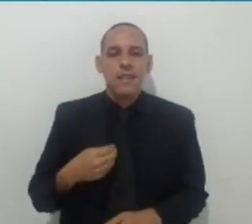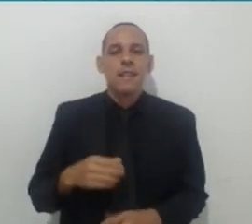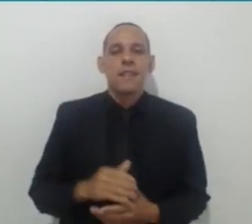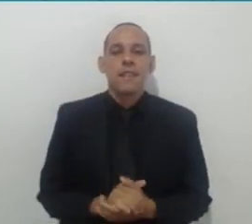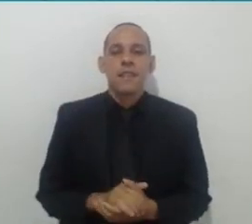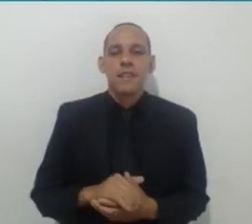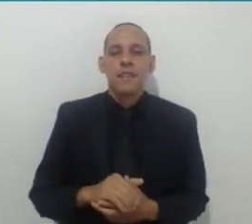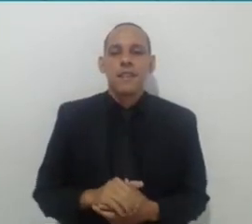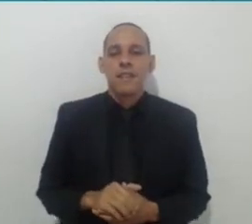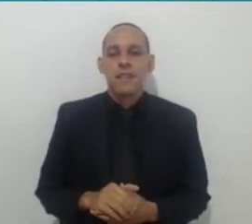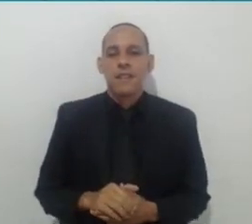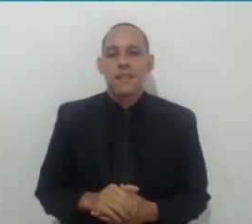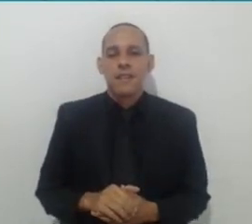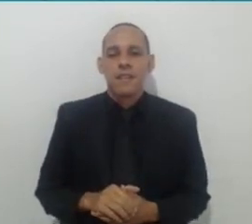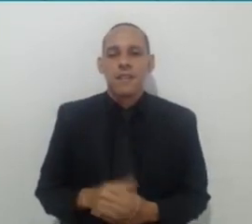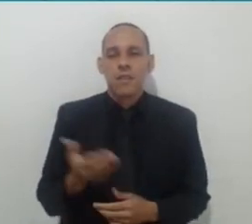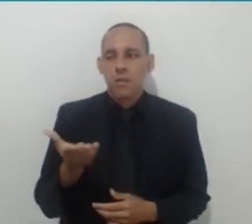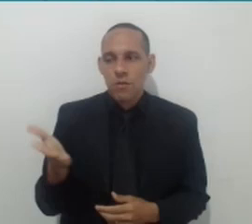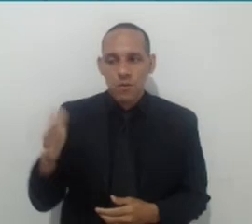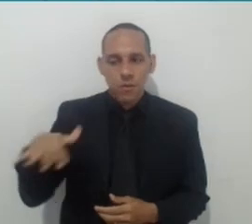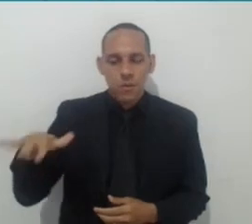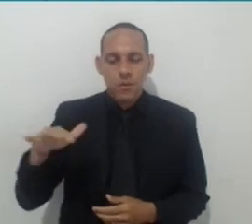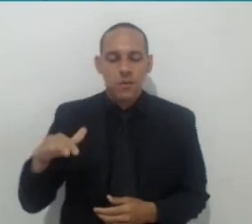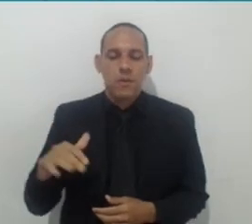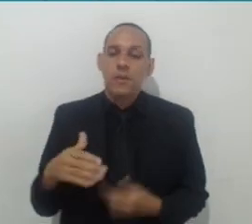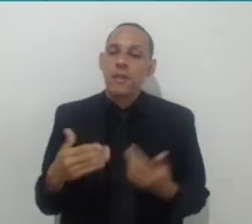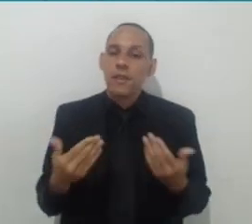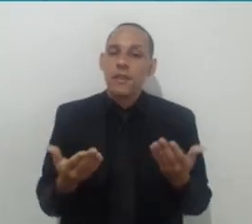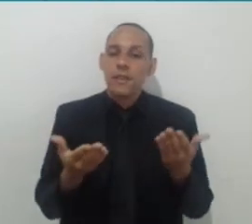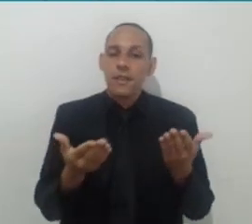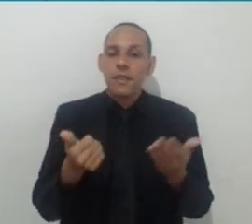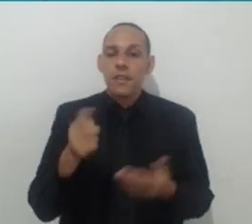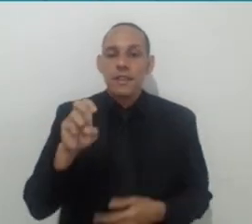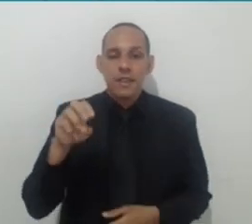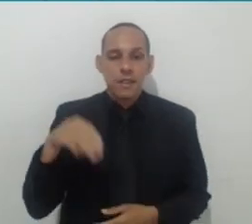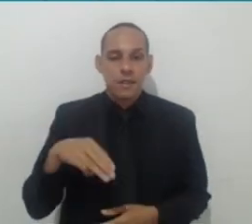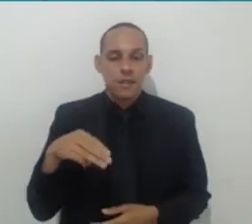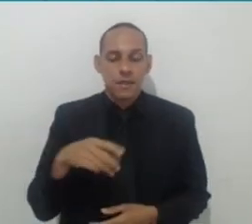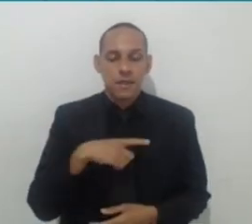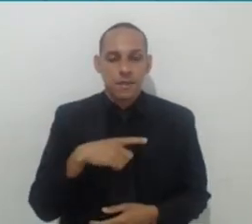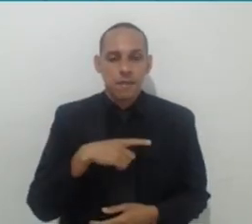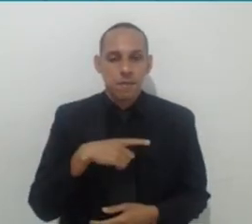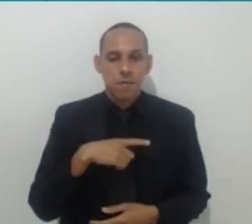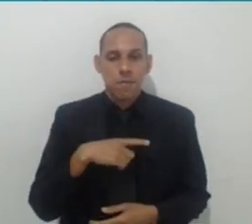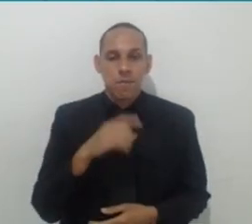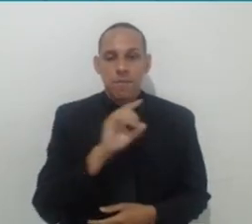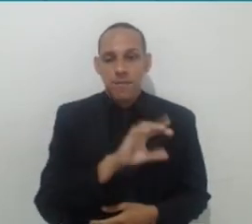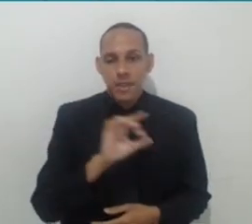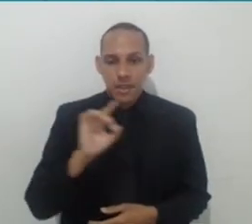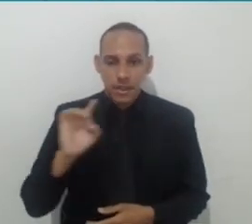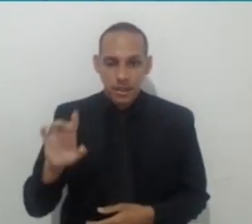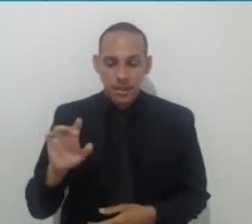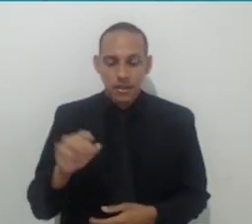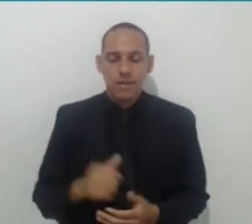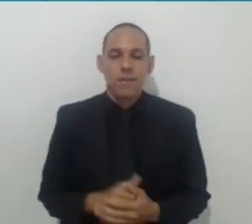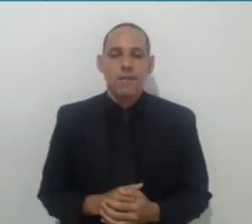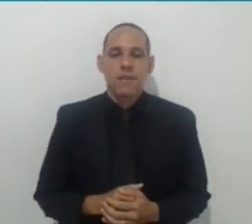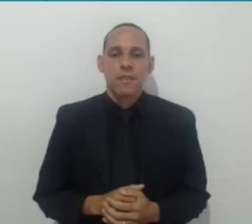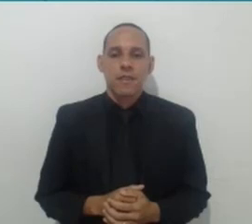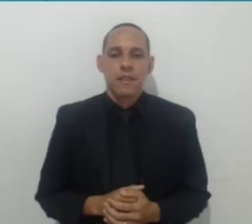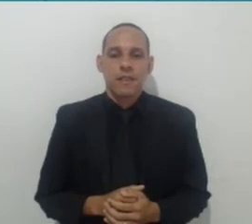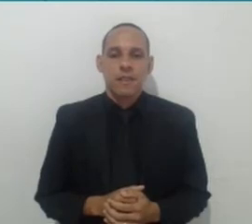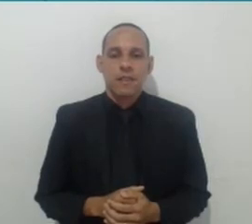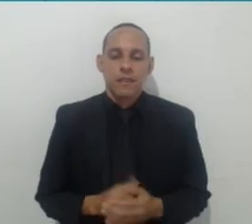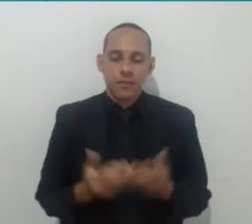pelo terceiro interessado. Então, Vossa Excelência tem 15 minutos cada um, respectivamente. Pois